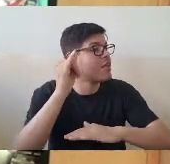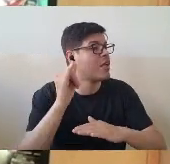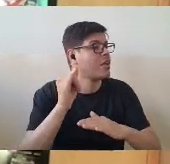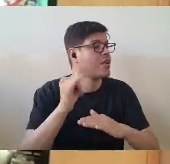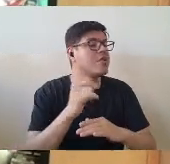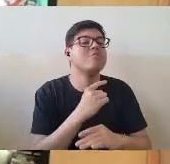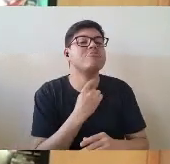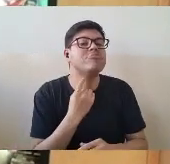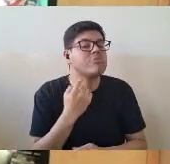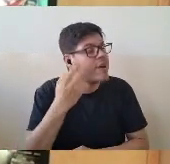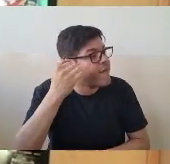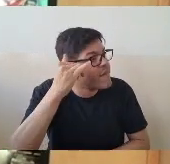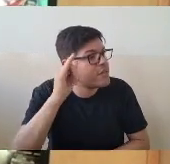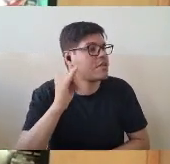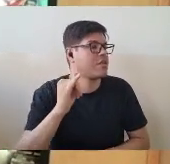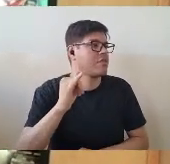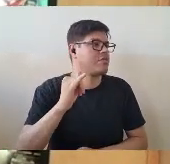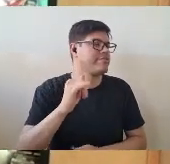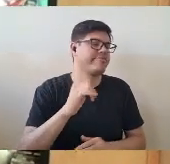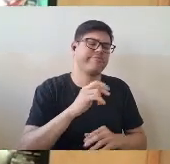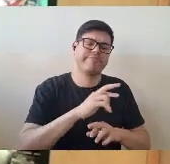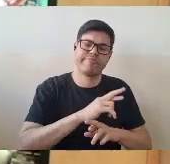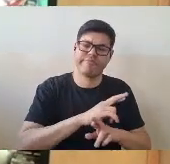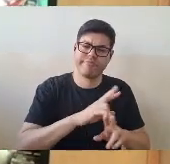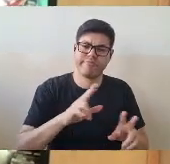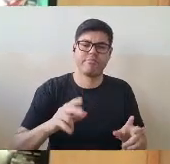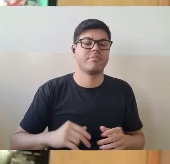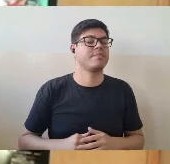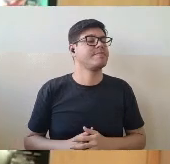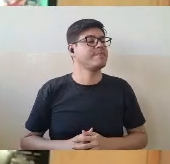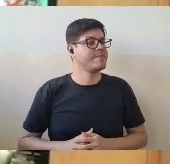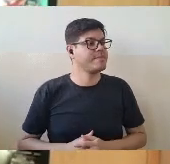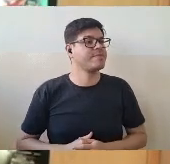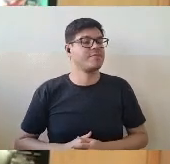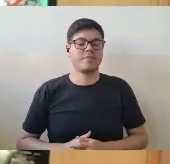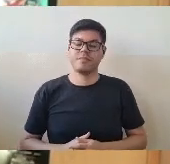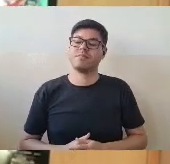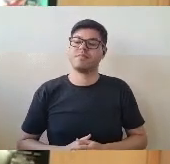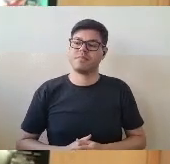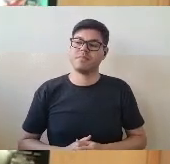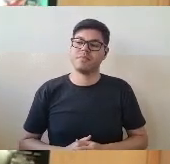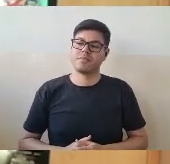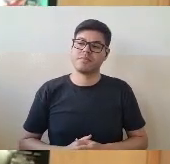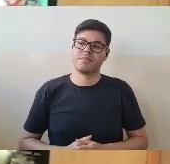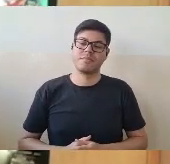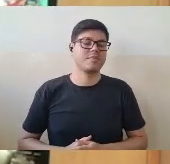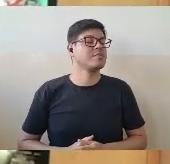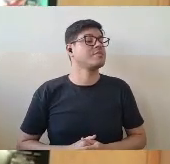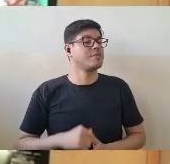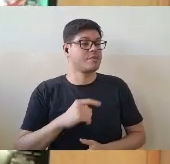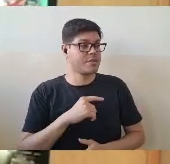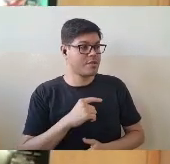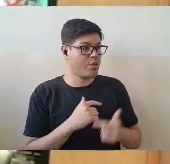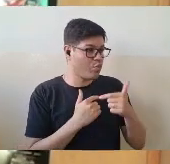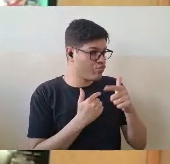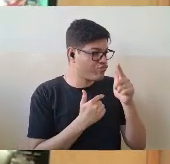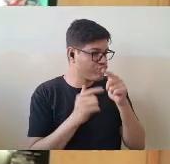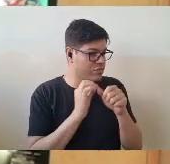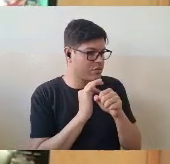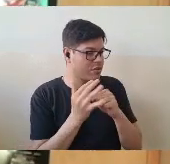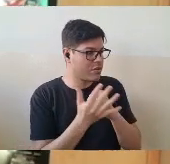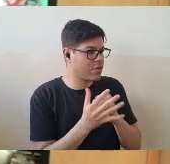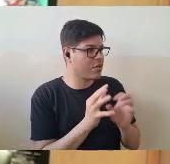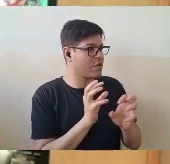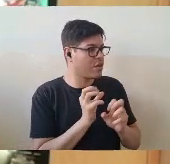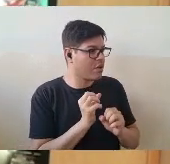na família. Deus me livre. Tá, entendeu? Doutor, Isso aí acontece. mas... Além, tem outros impactos da Covid. Existe a